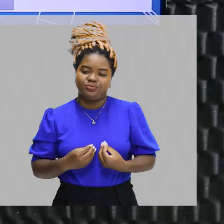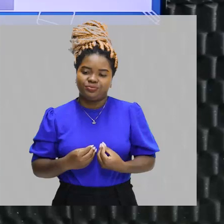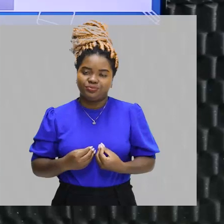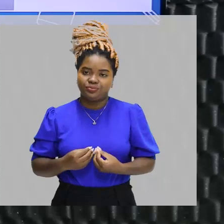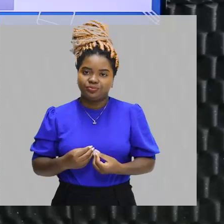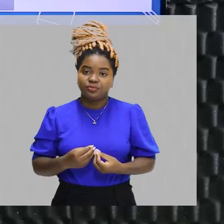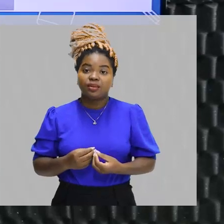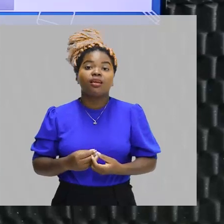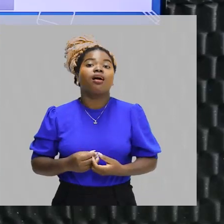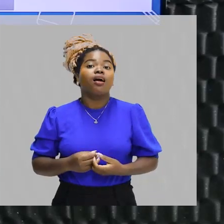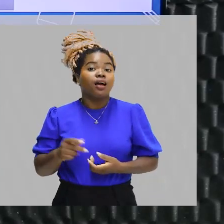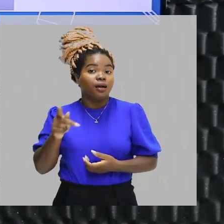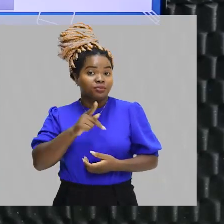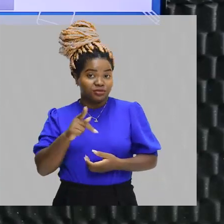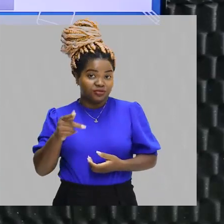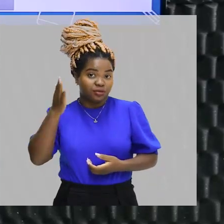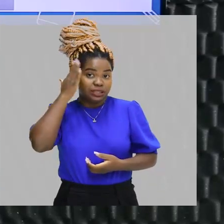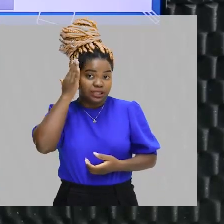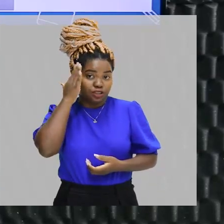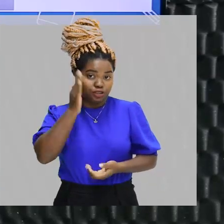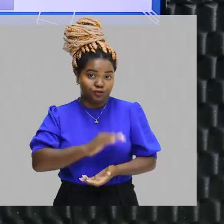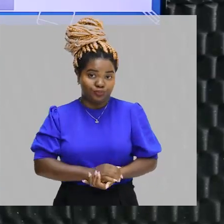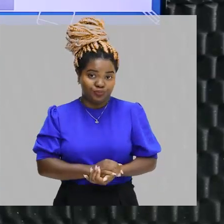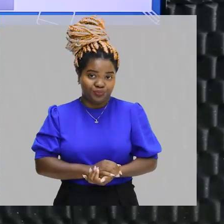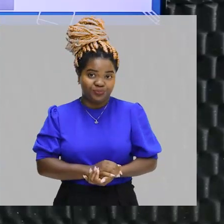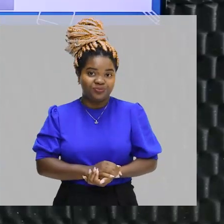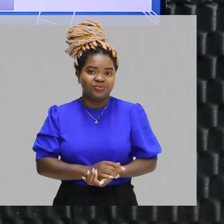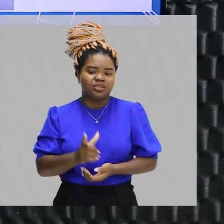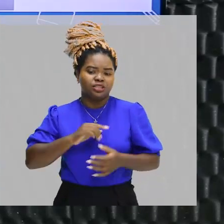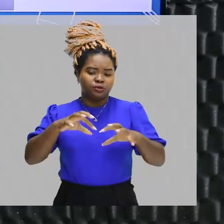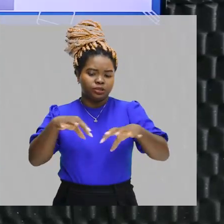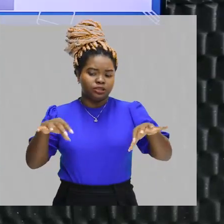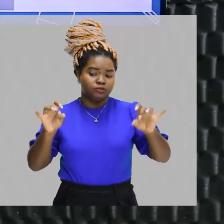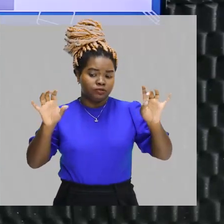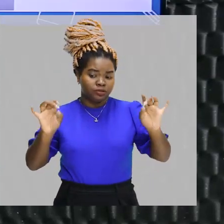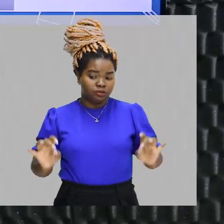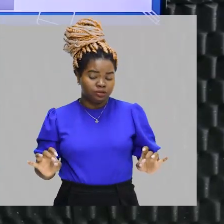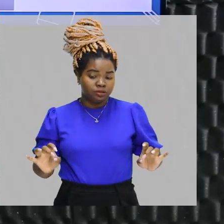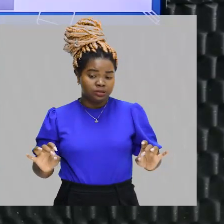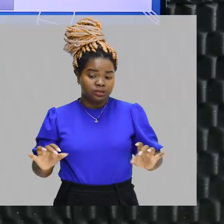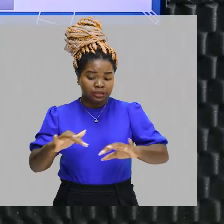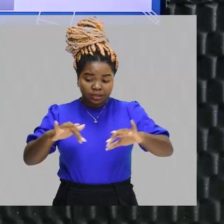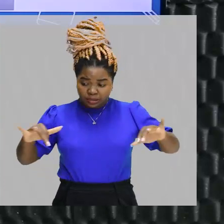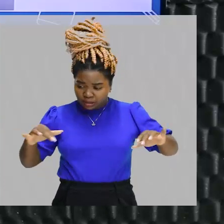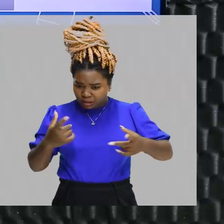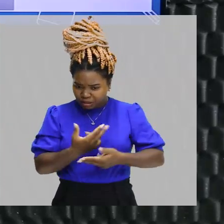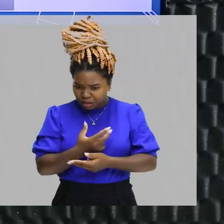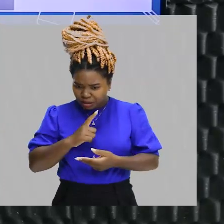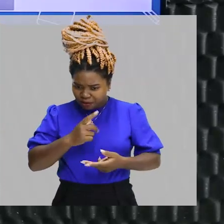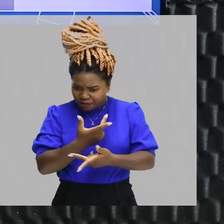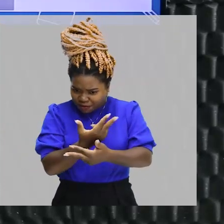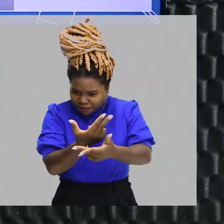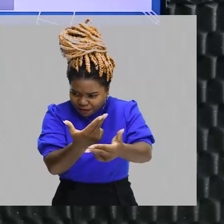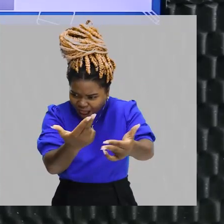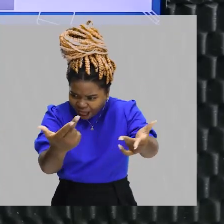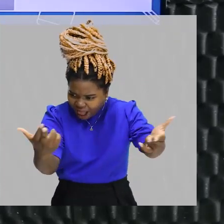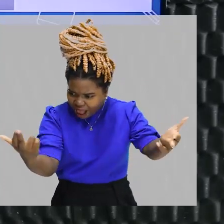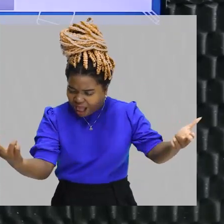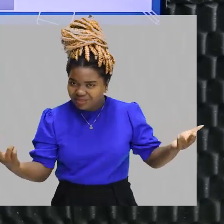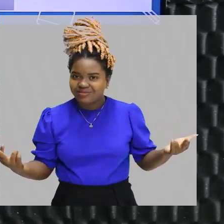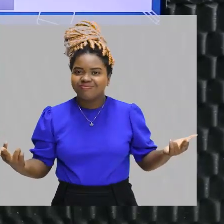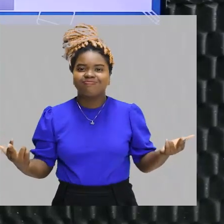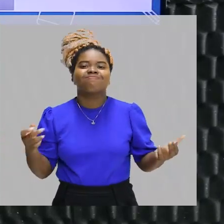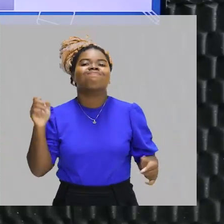arte. Ah, agora eu entendi. Eu tenho uma divisão específica e nessa divisão eu posso ter variações dessas